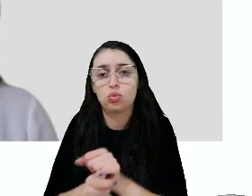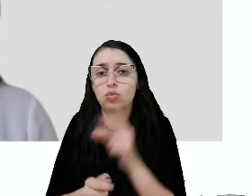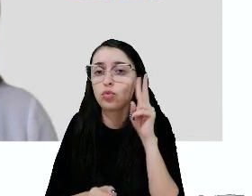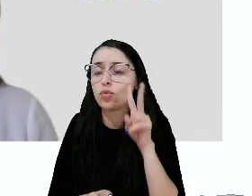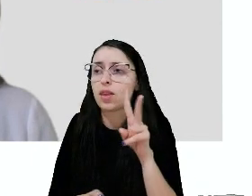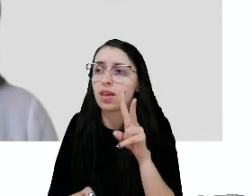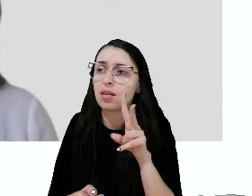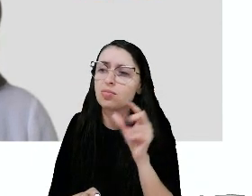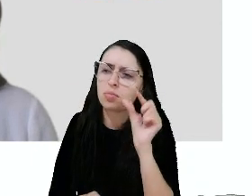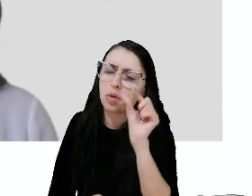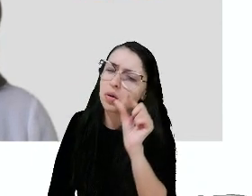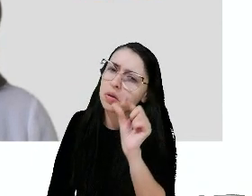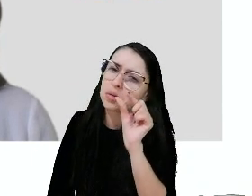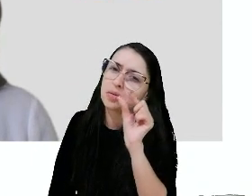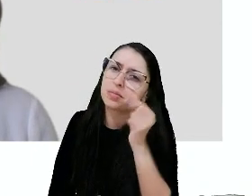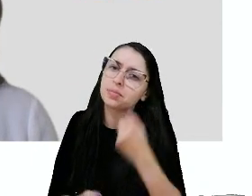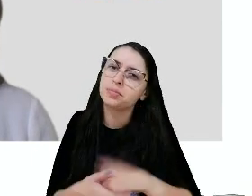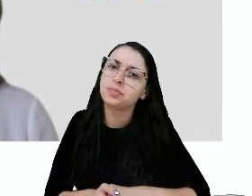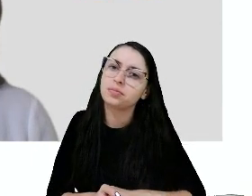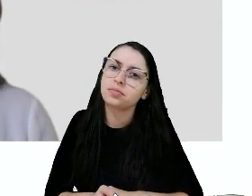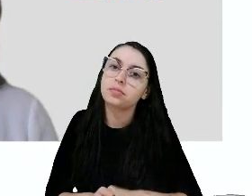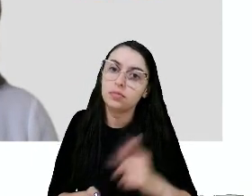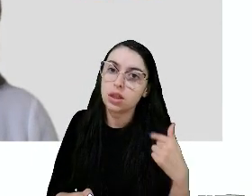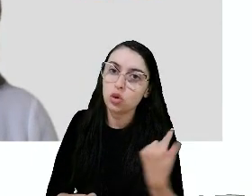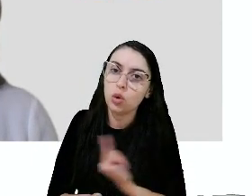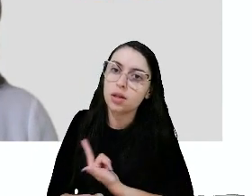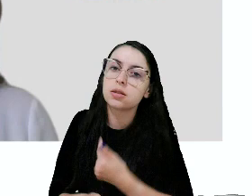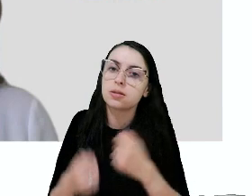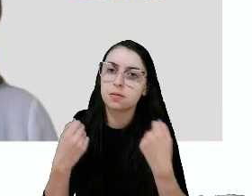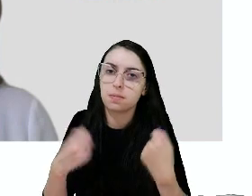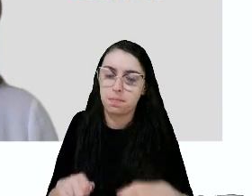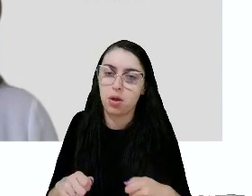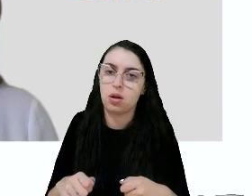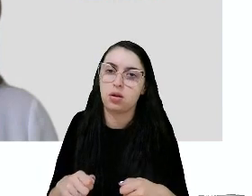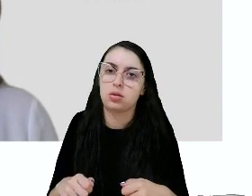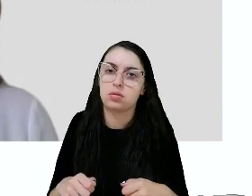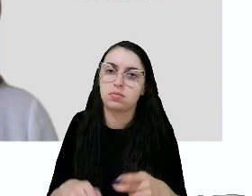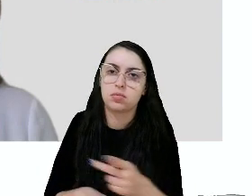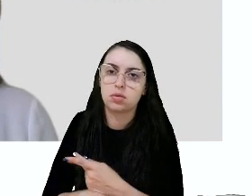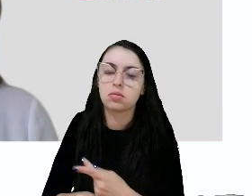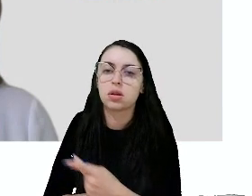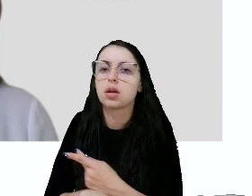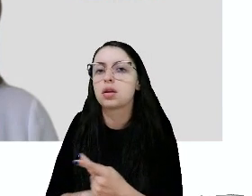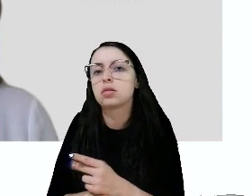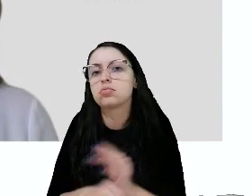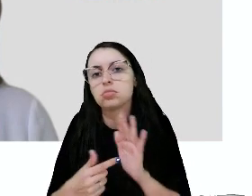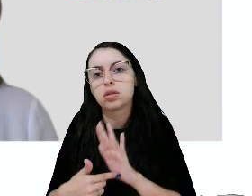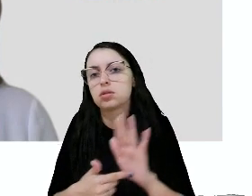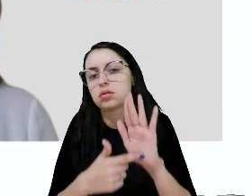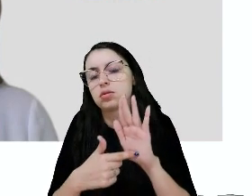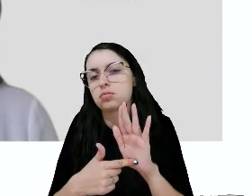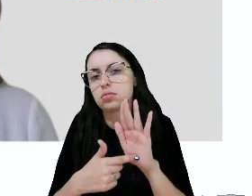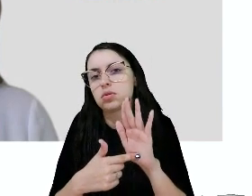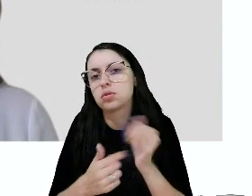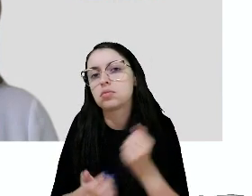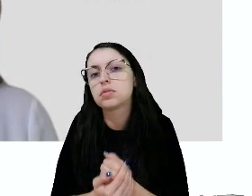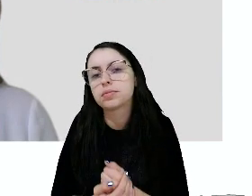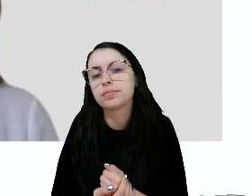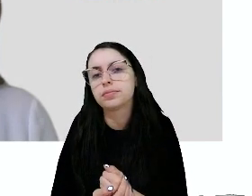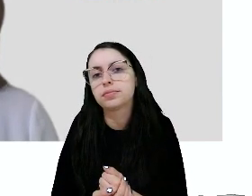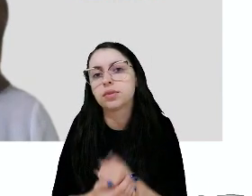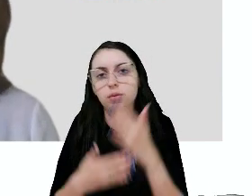gente ver que nem que seja um pouquinho, cada um de nós presentes aqui, buscamos trazer a